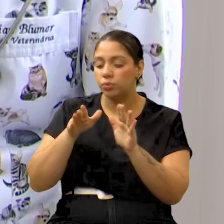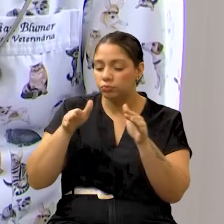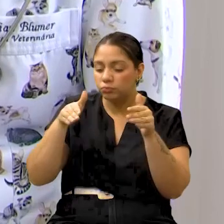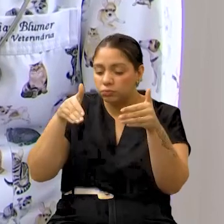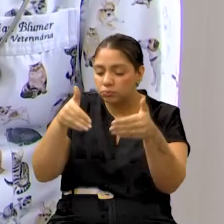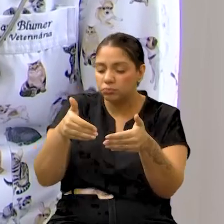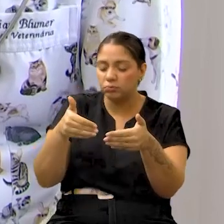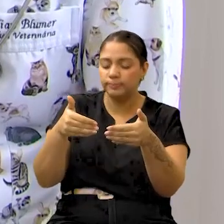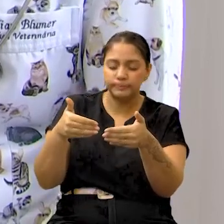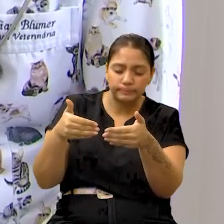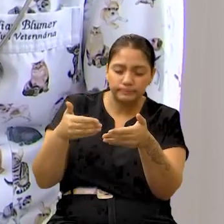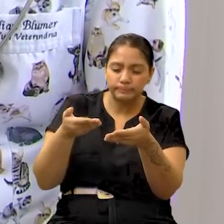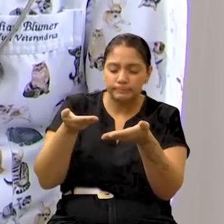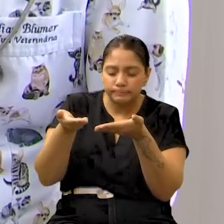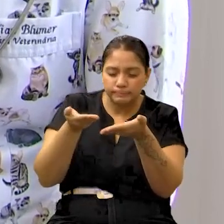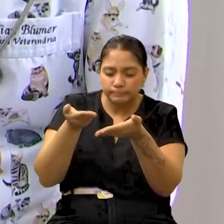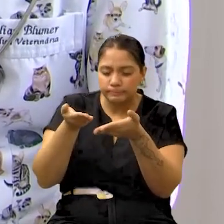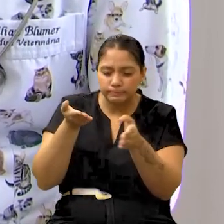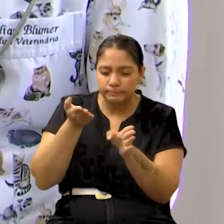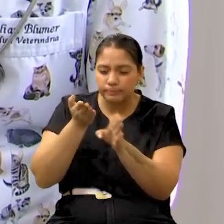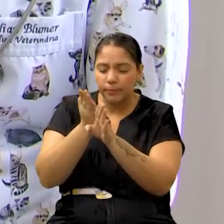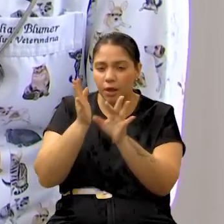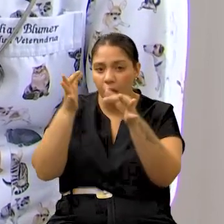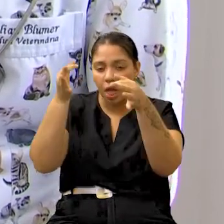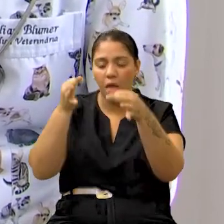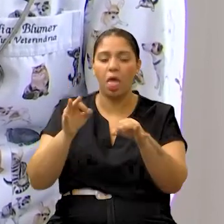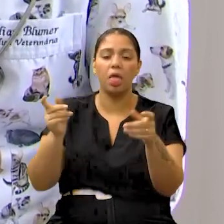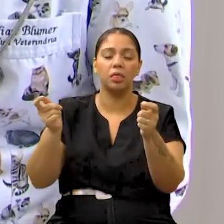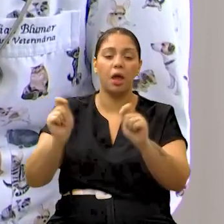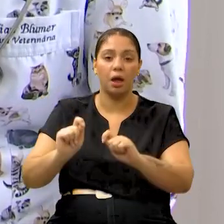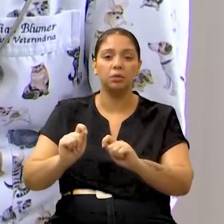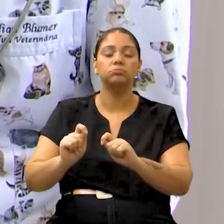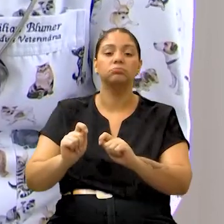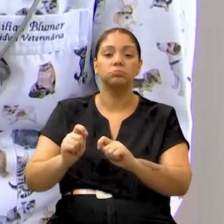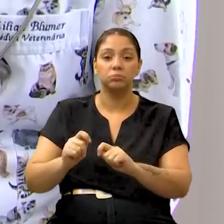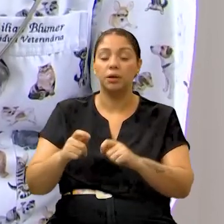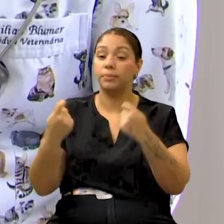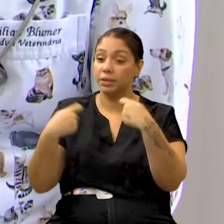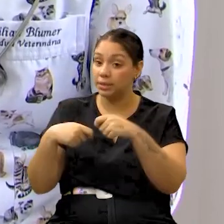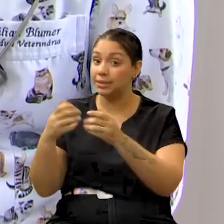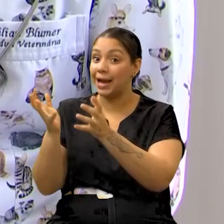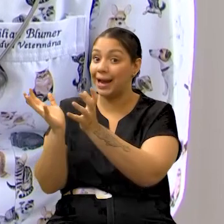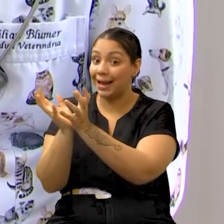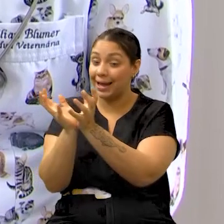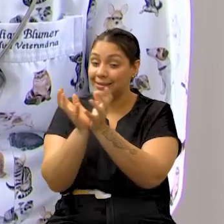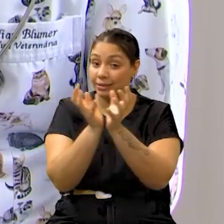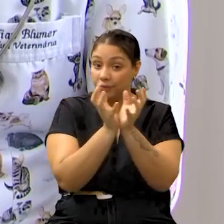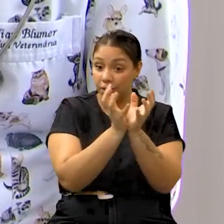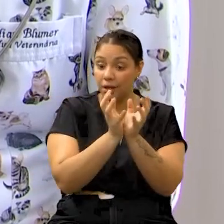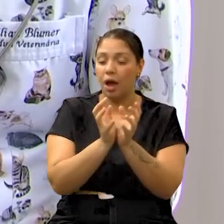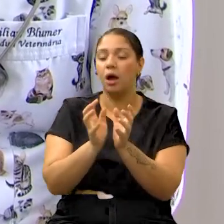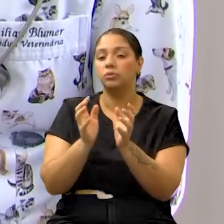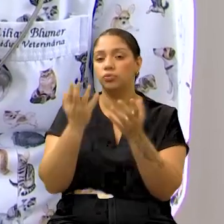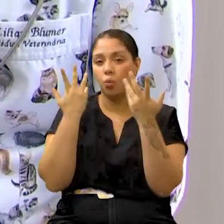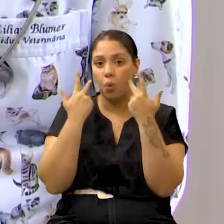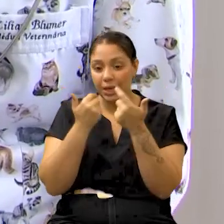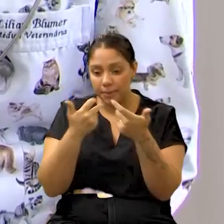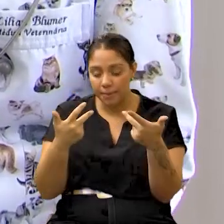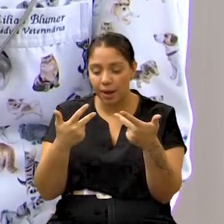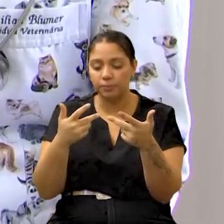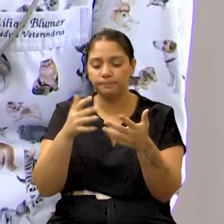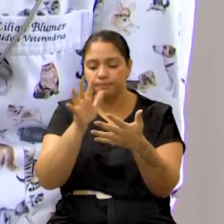para a gente conseguir trabalhar de uma forma mais adequada. Então, aí é importante classificar esse